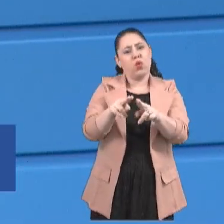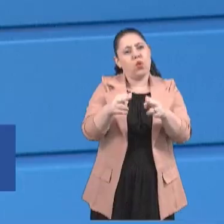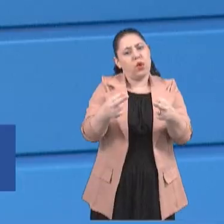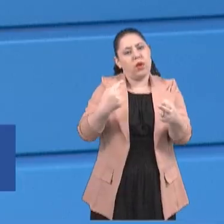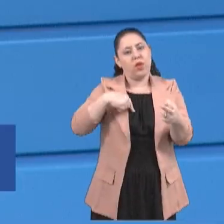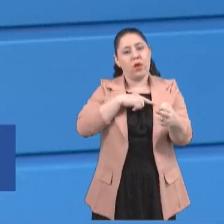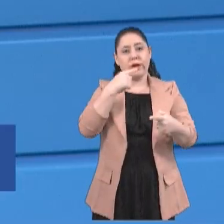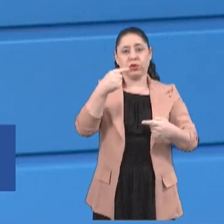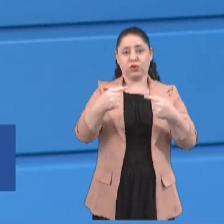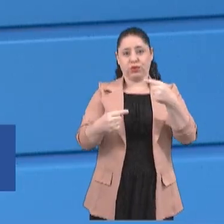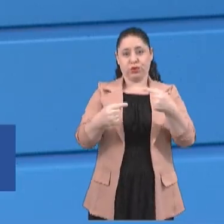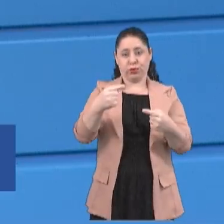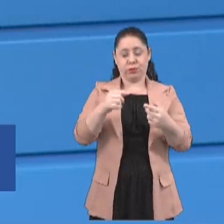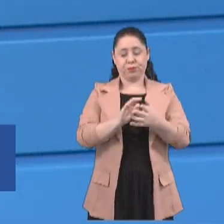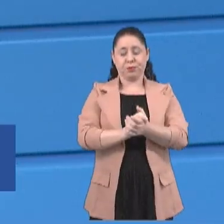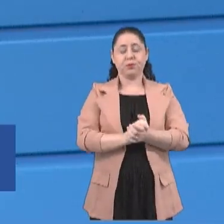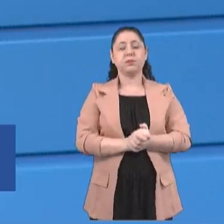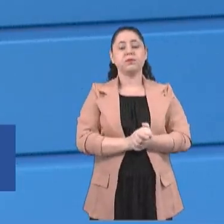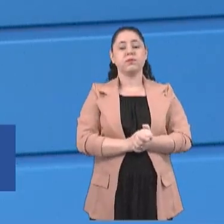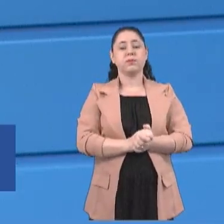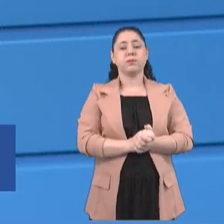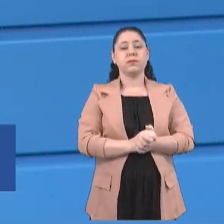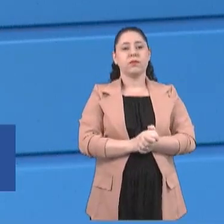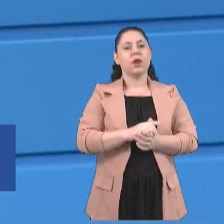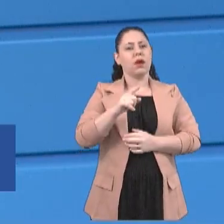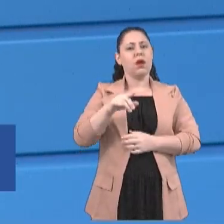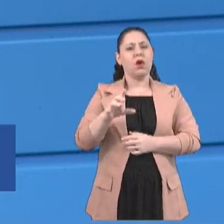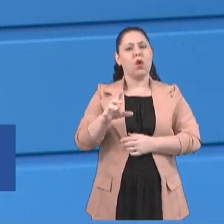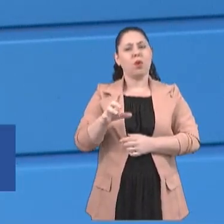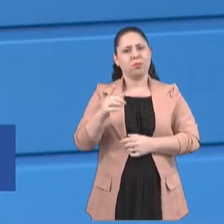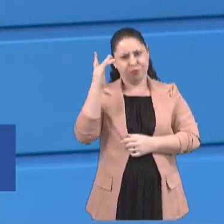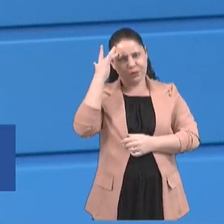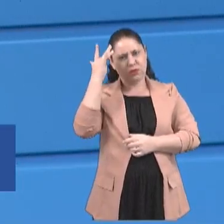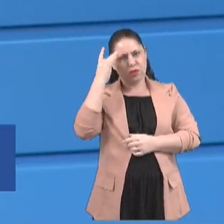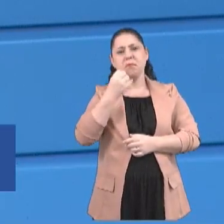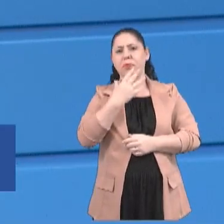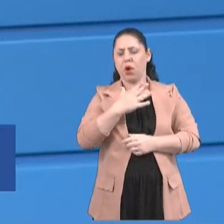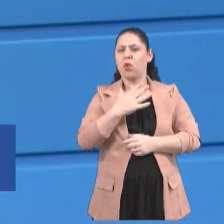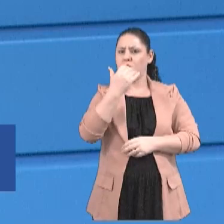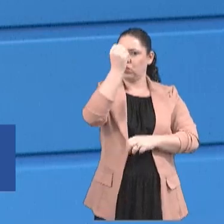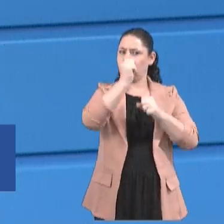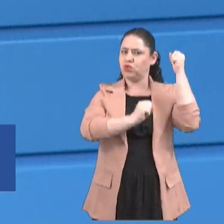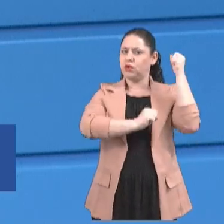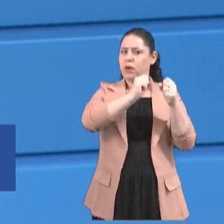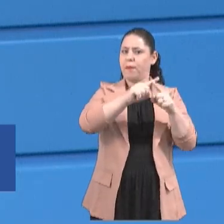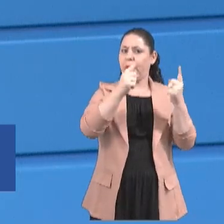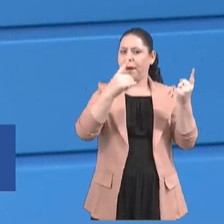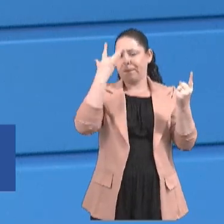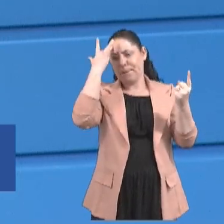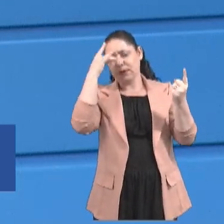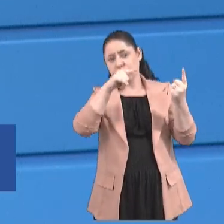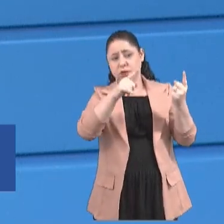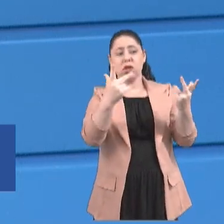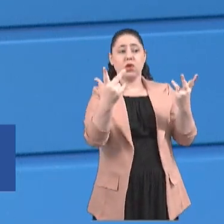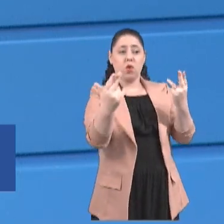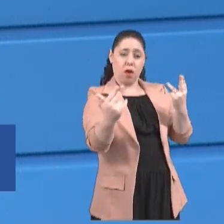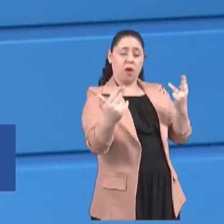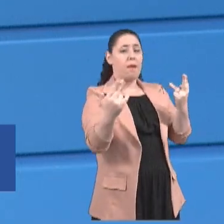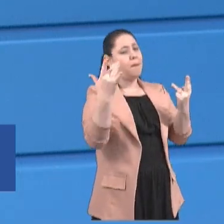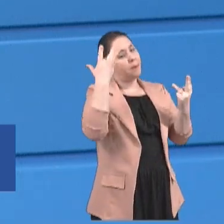gente debater. Sou favorável à industrialização do Estado, mas eu acho, tenho certeza que Vossa Excelência